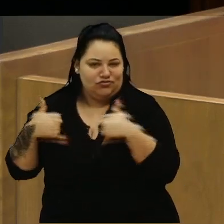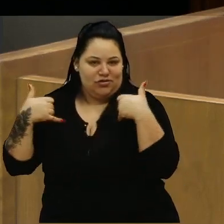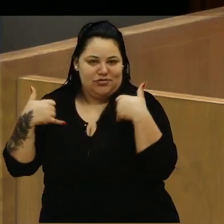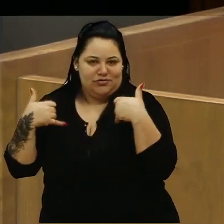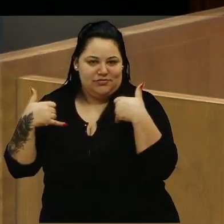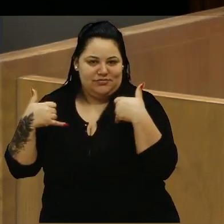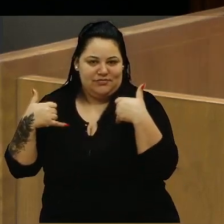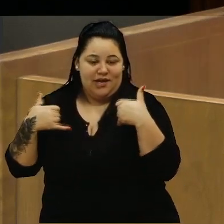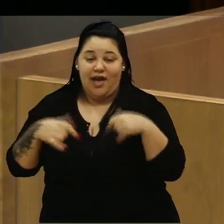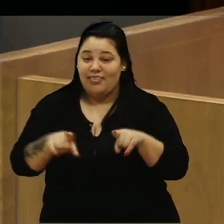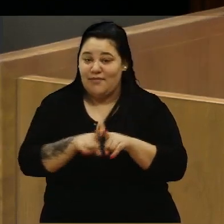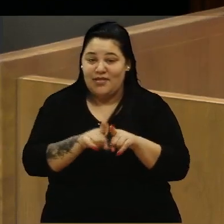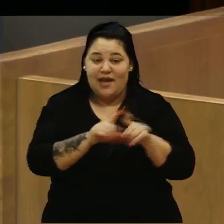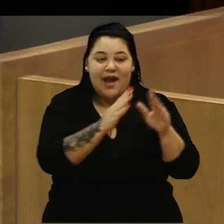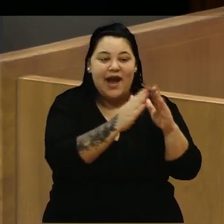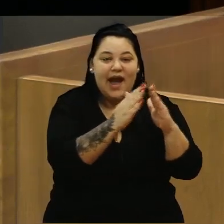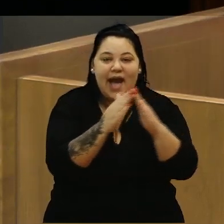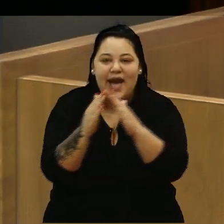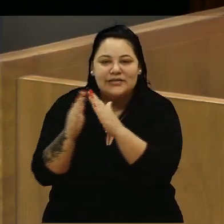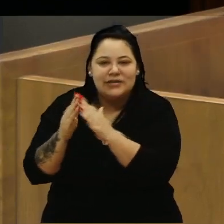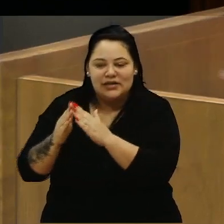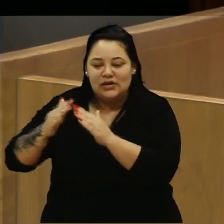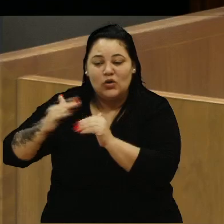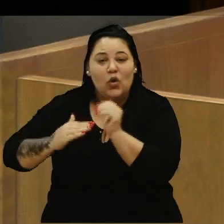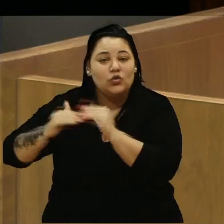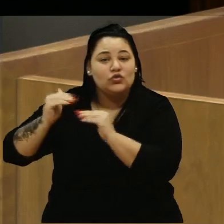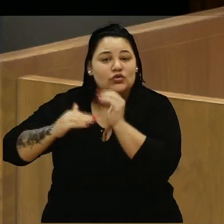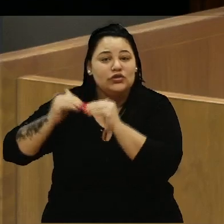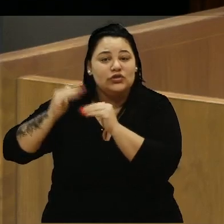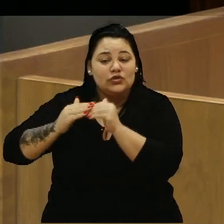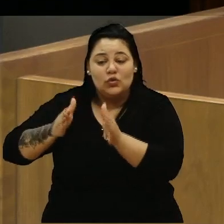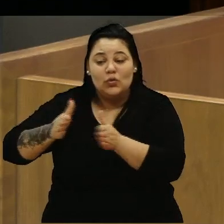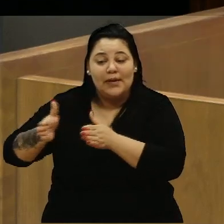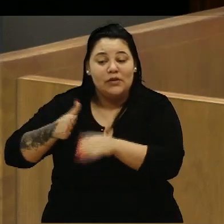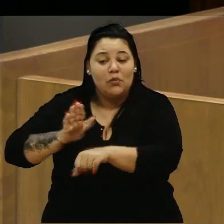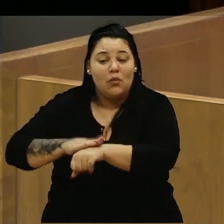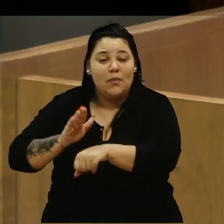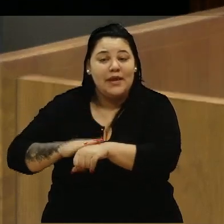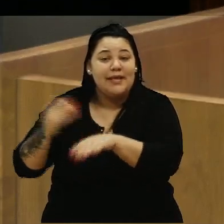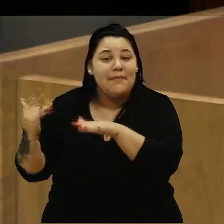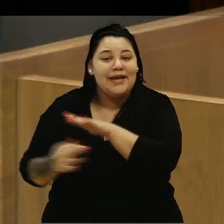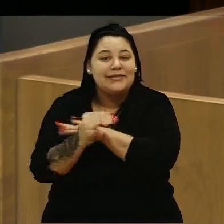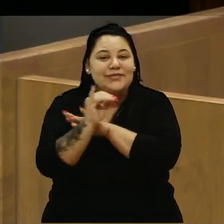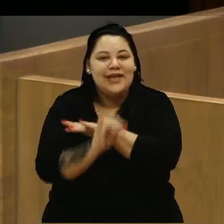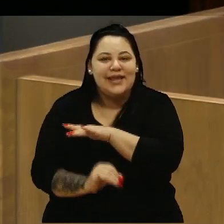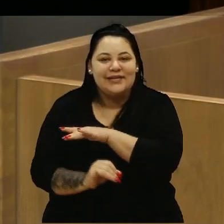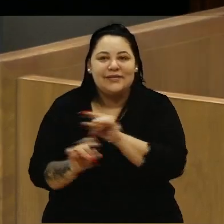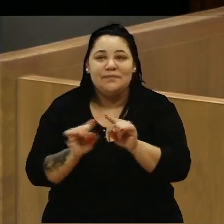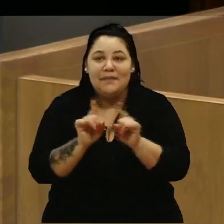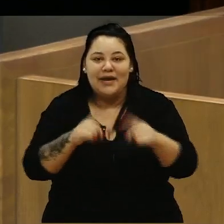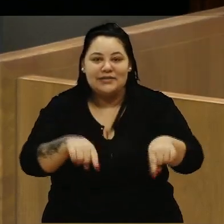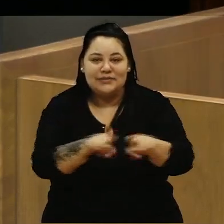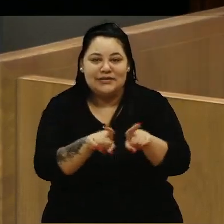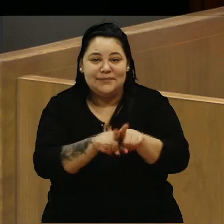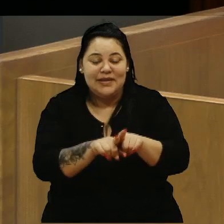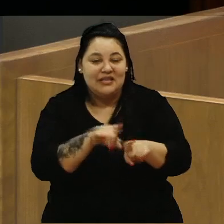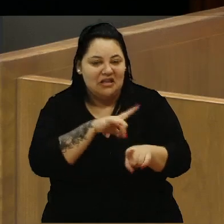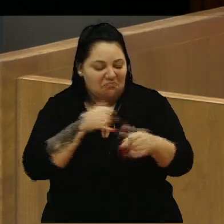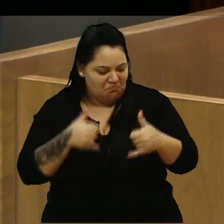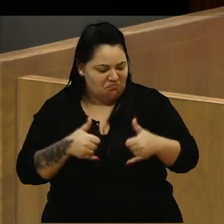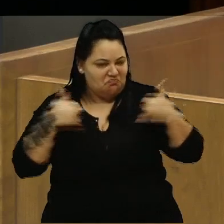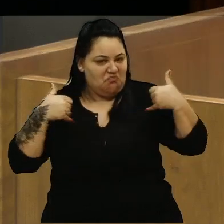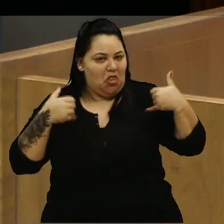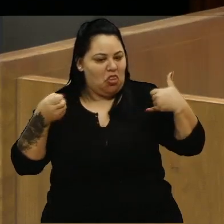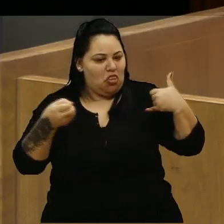os casarios que foram construídos na época da imigração italiana, mas também a gente tem a modernidade